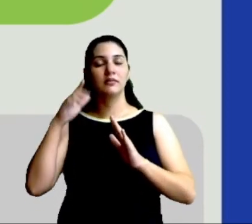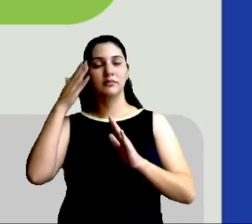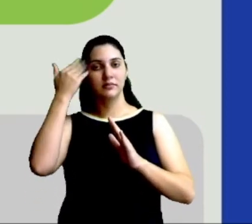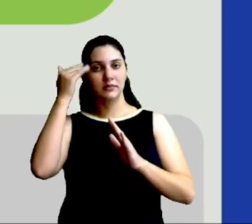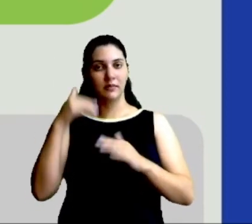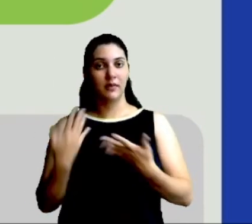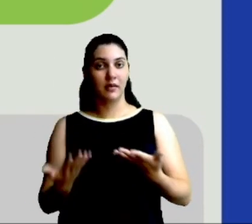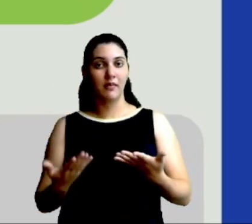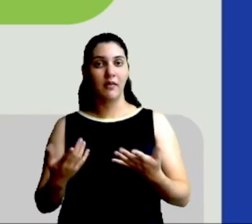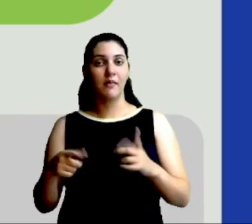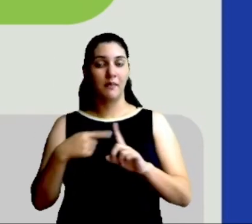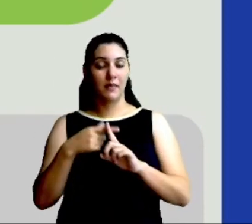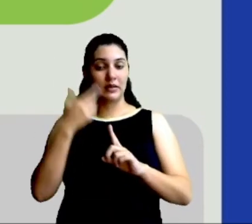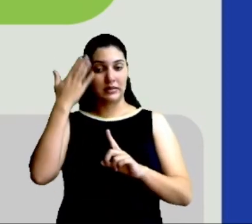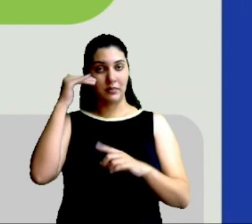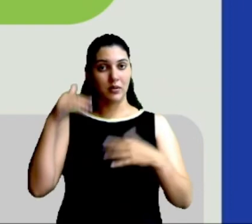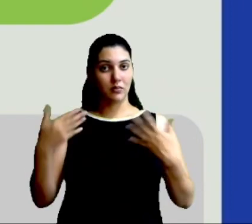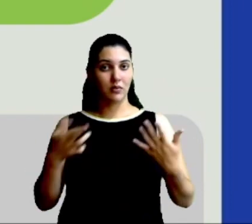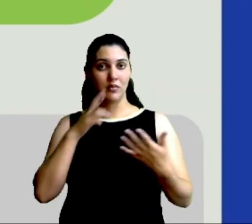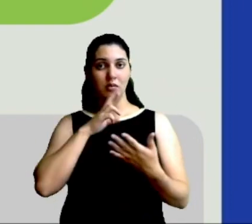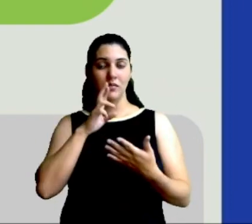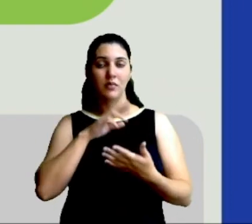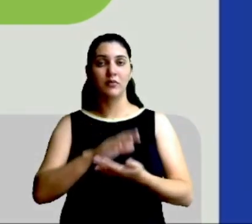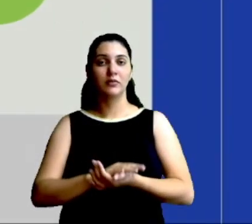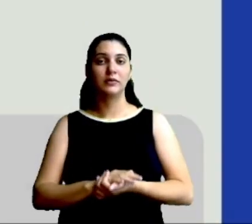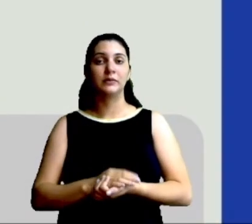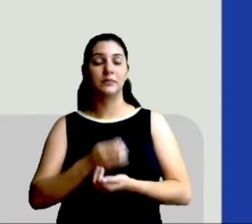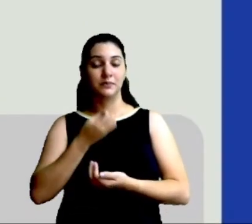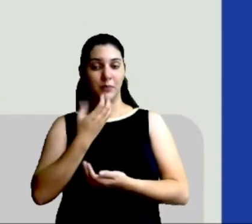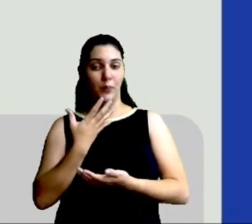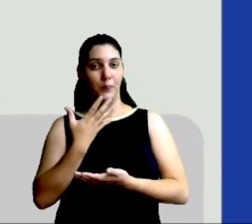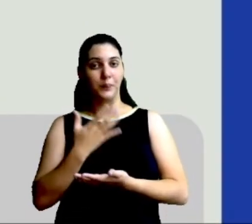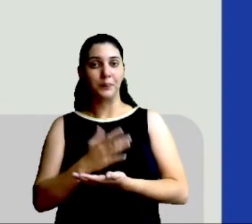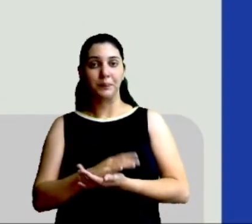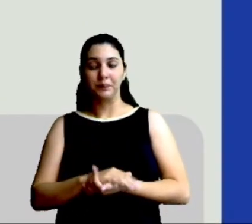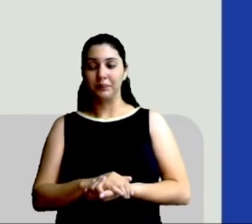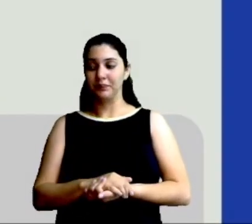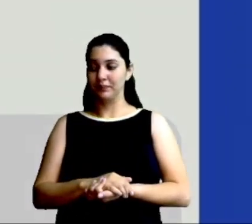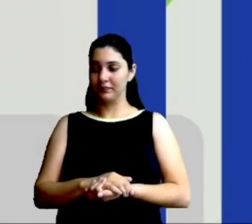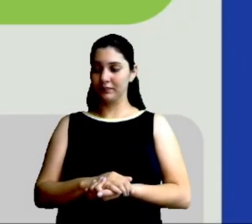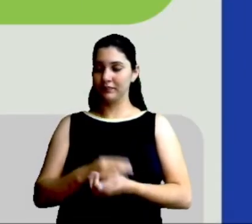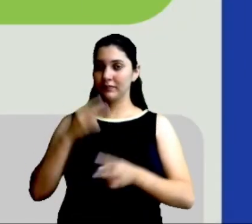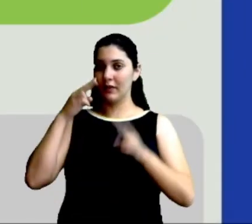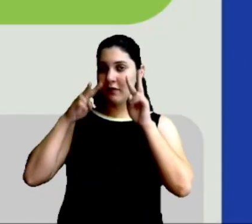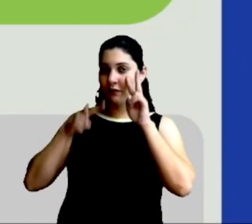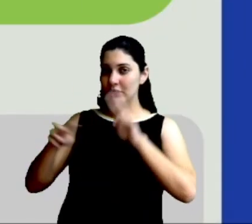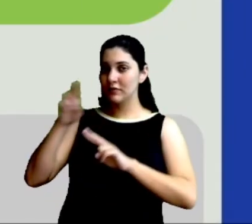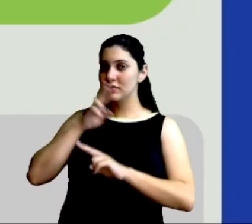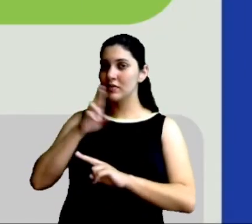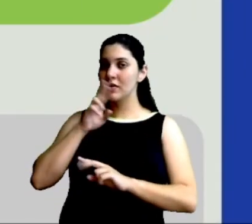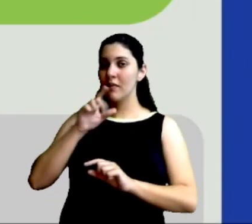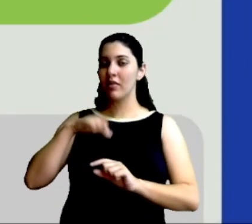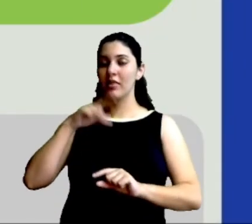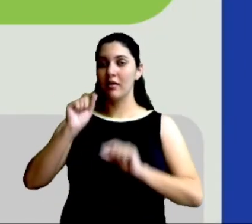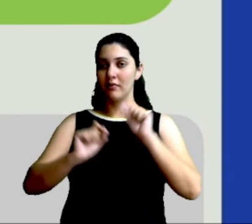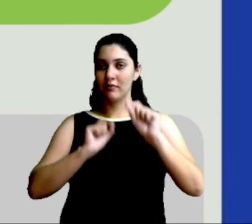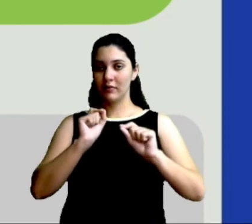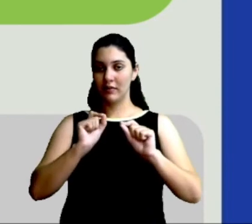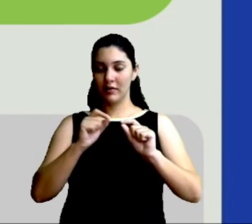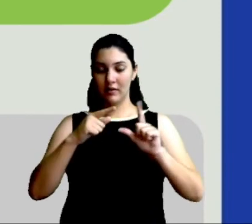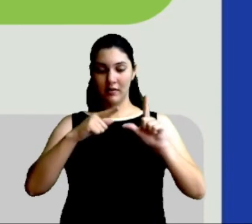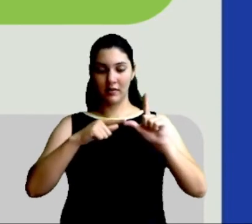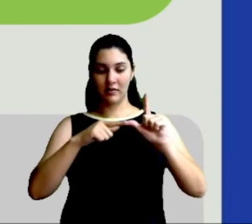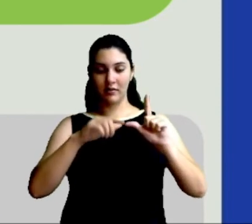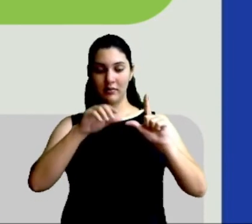saber. Mas vamos saber qual é a resposta? Bom, gente, vamos lá. Verificando a resposta, nós temos a